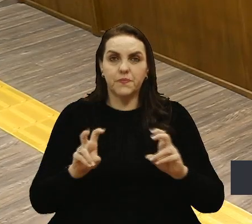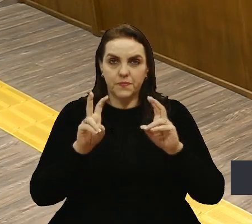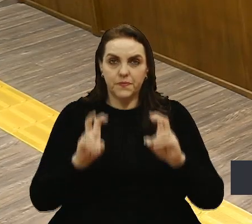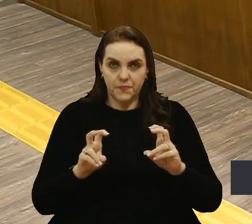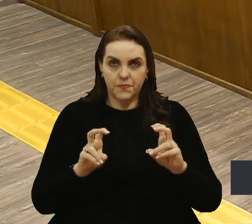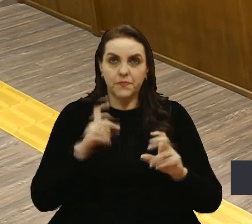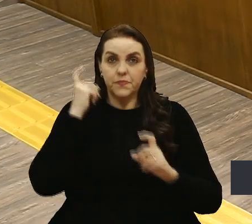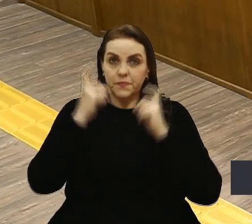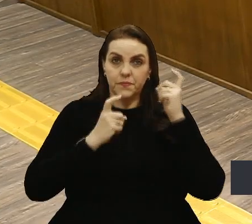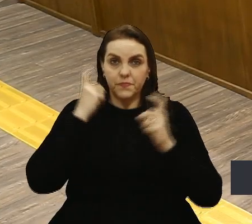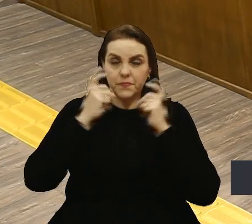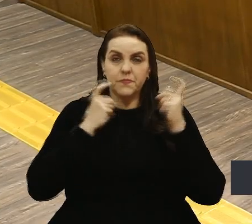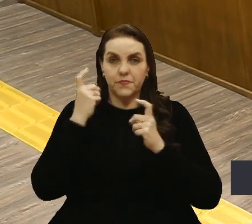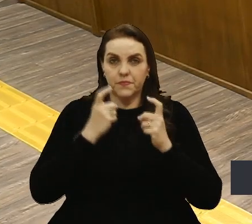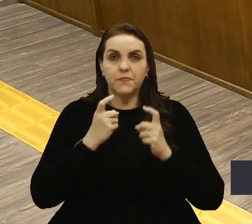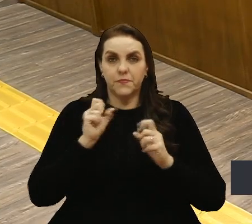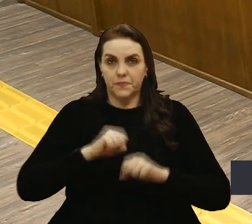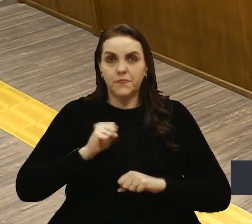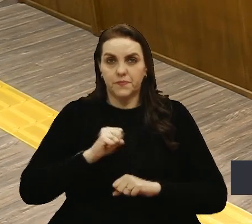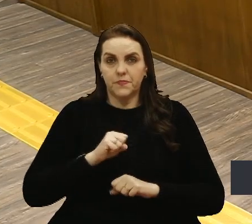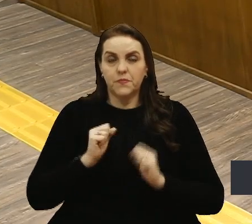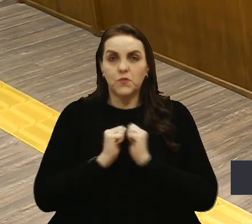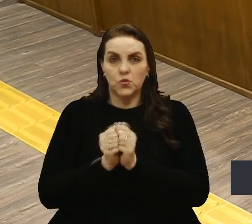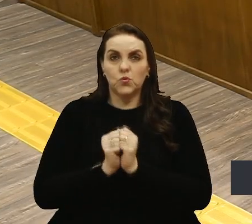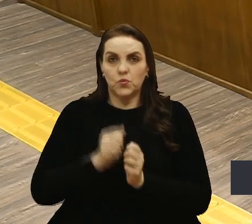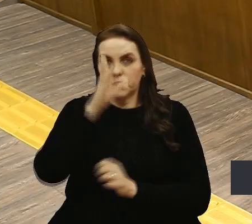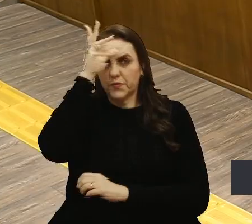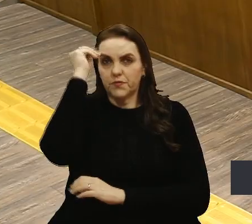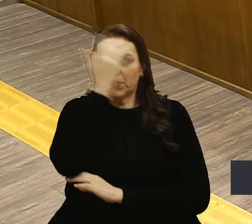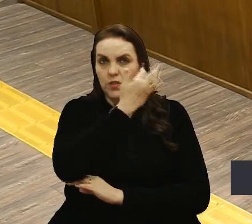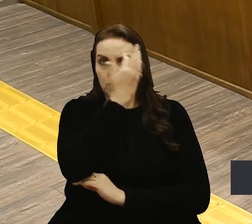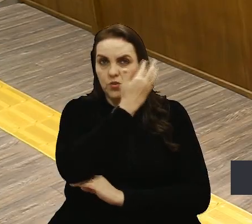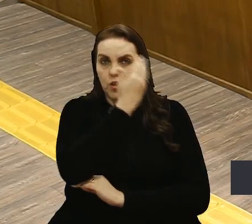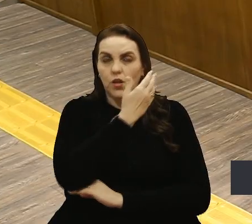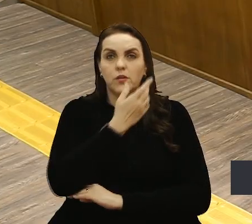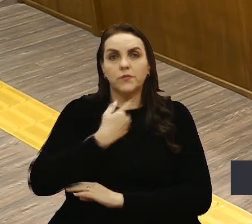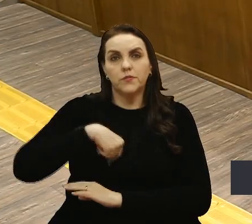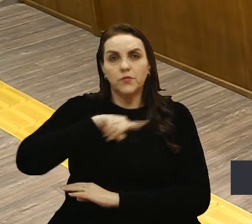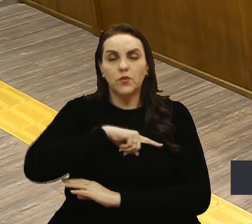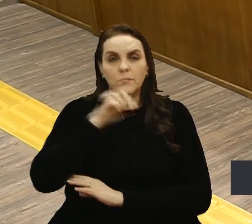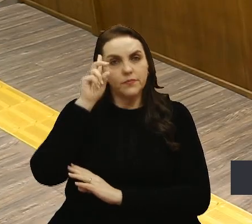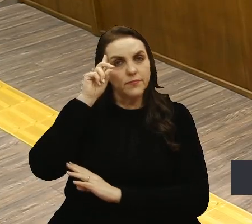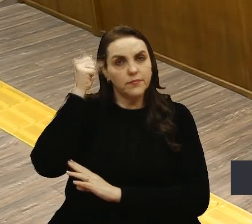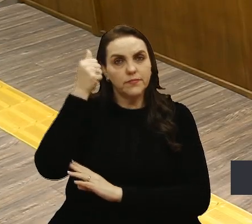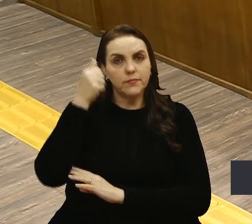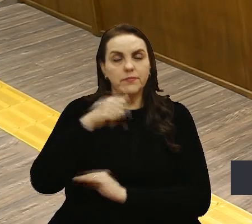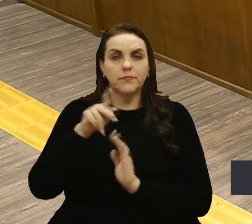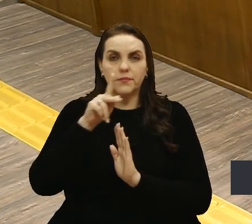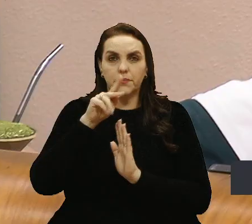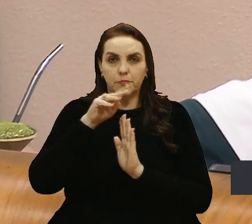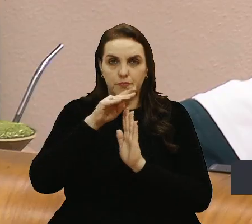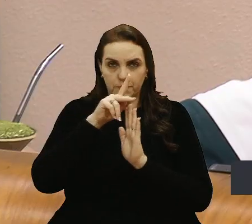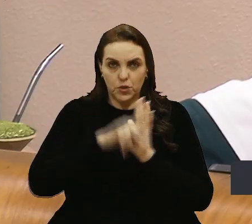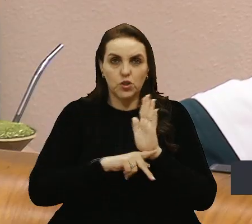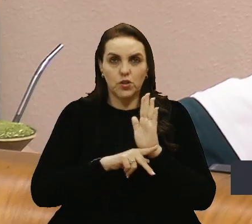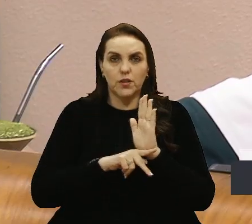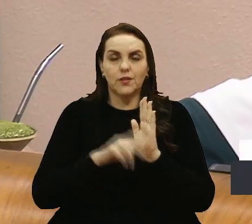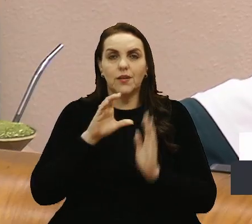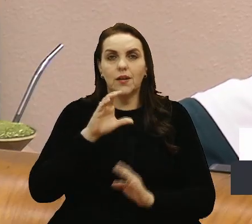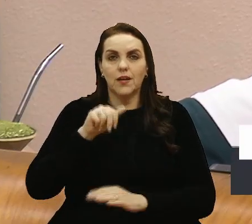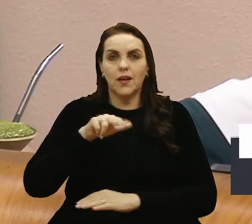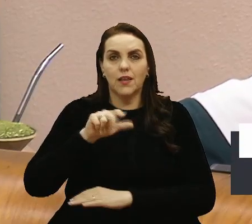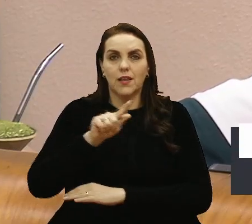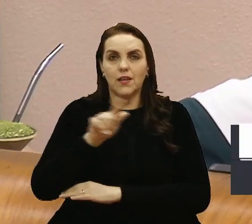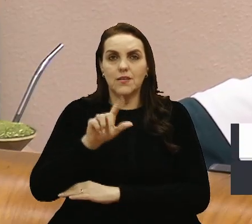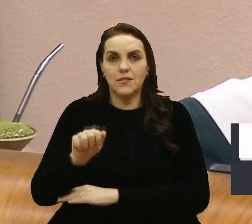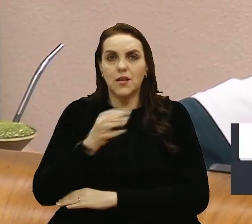Me preocupa muito. Junto com o prefeito Adiló, a gente fomos os idealizadores do Canaliza Caxias justamente para